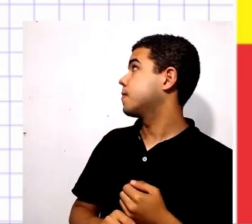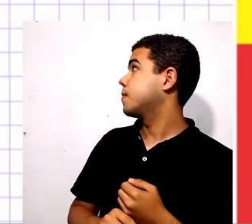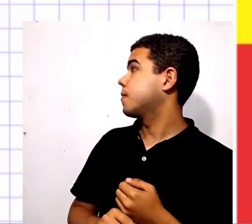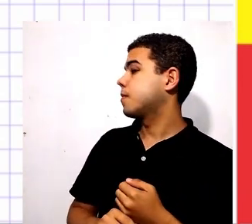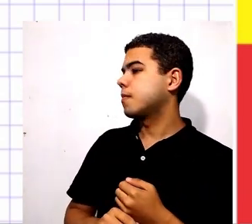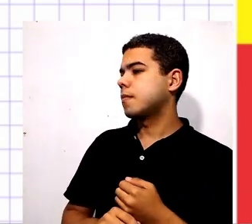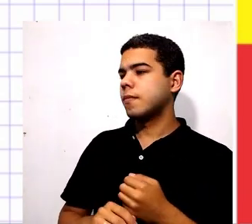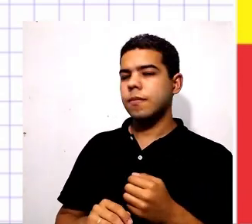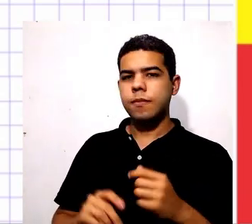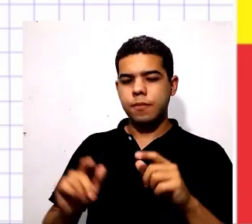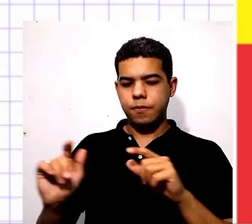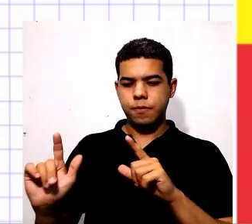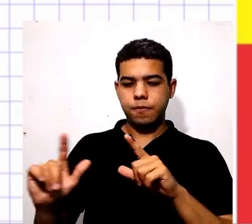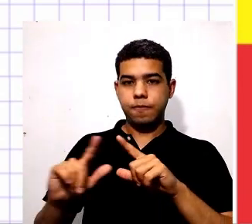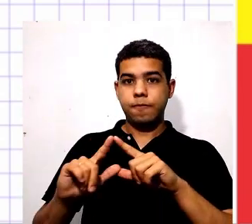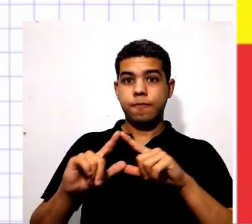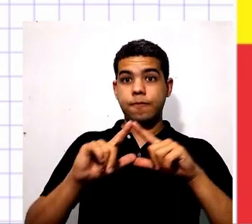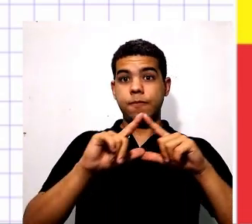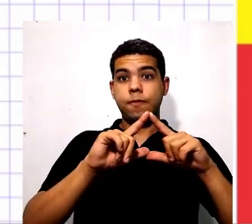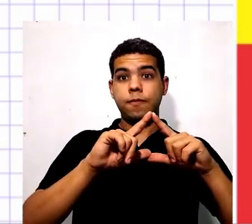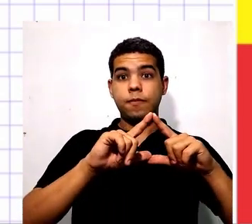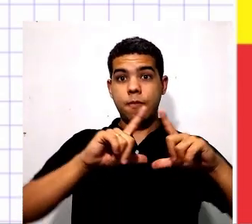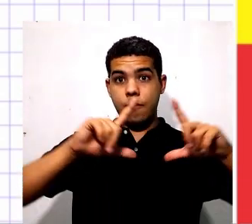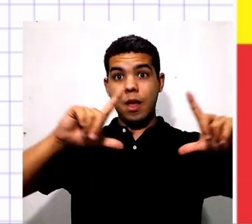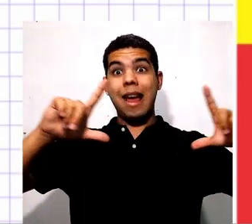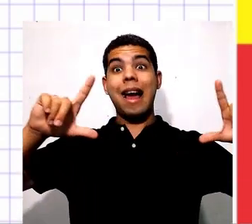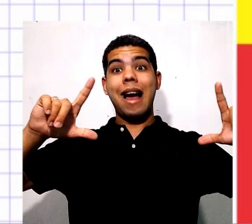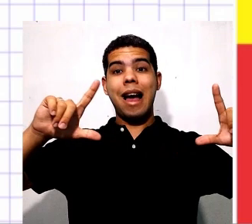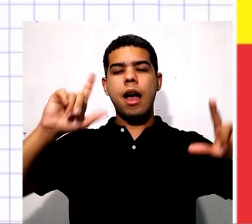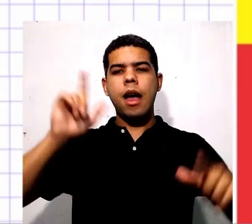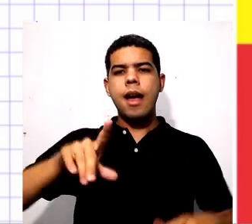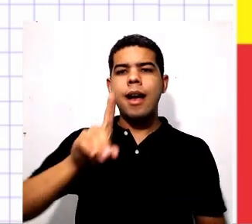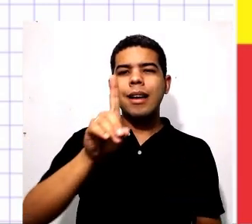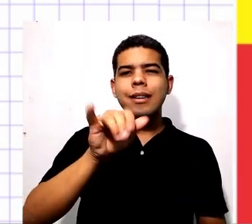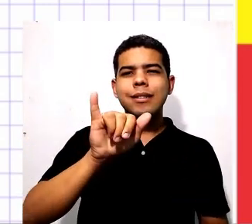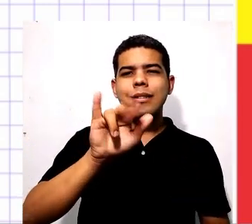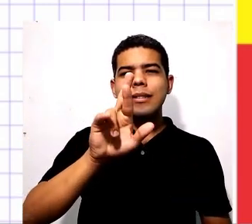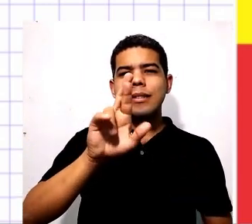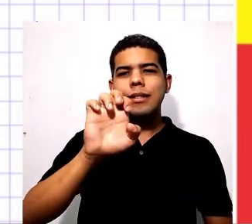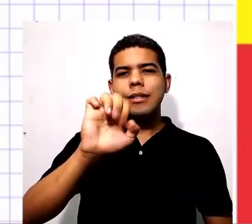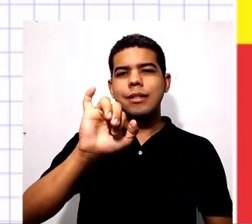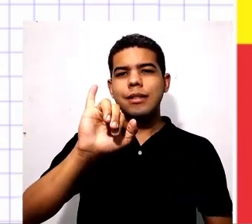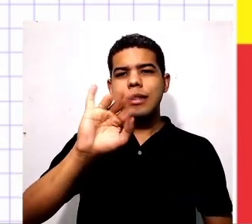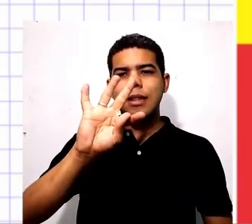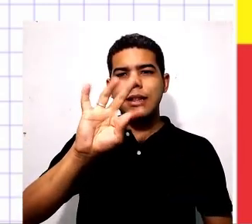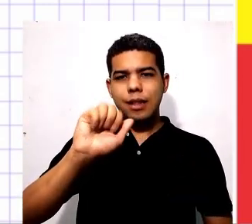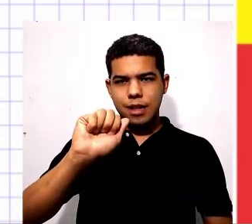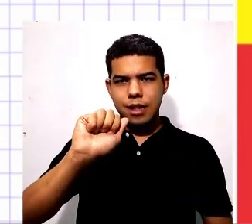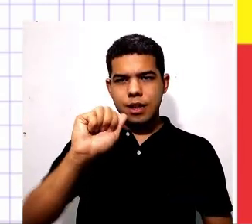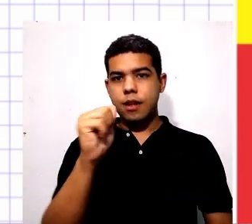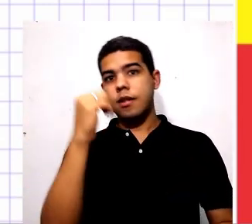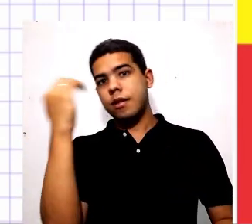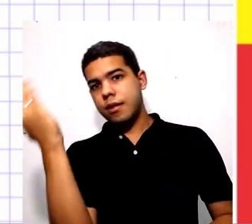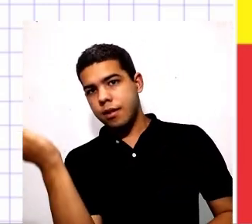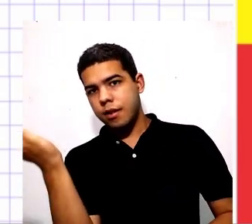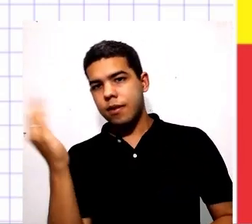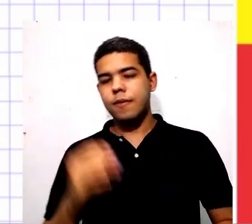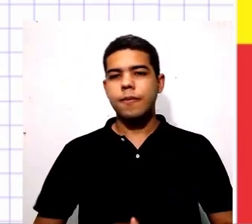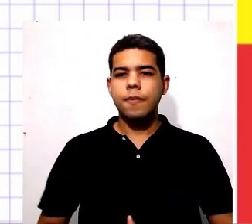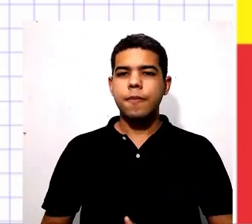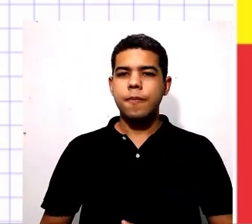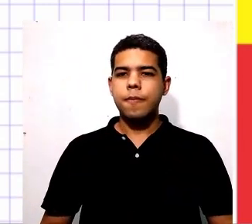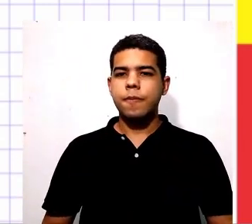Esse triângulo que é o maior, fica no lado direito. Está à direita do triângulo. Beleza? Então, triângulo